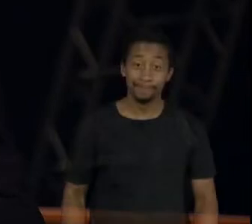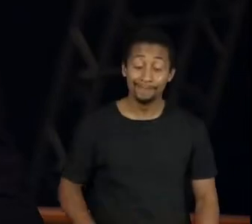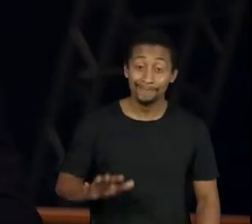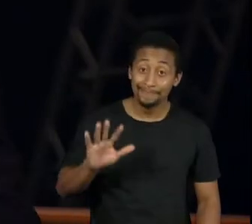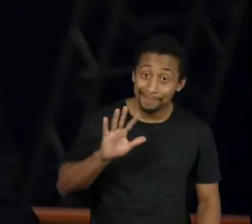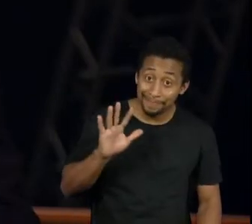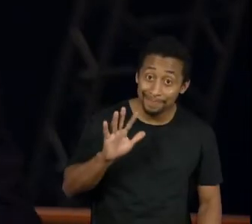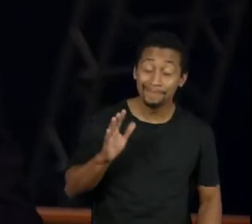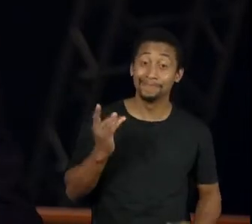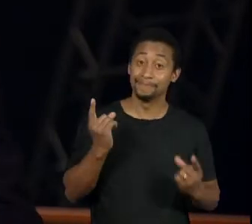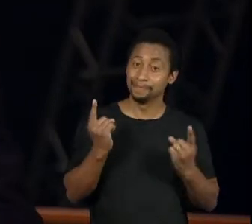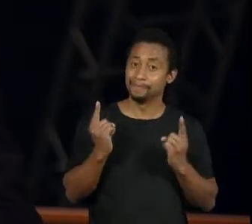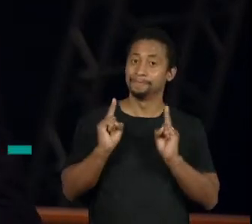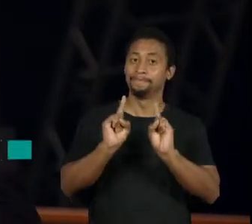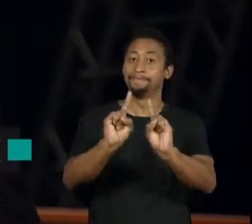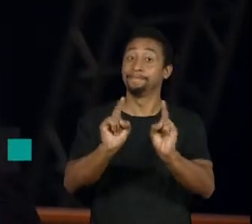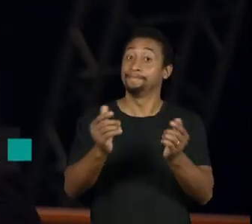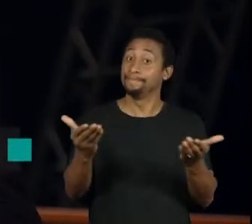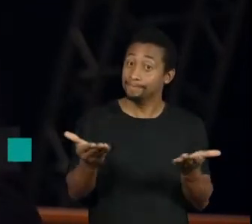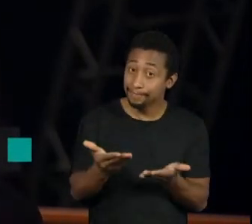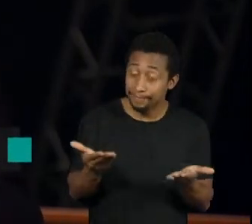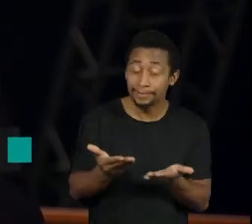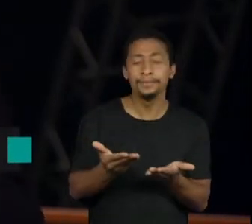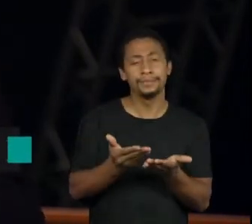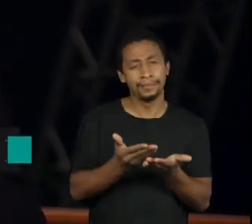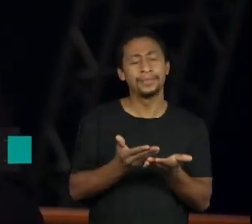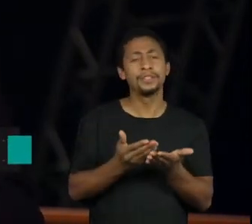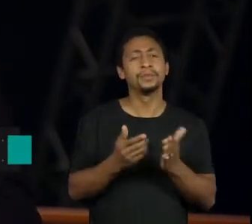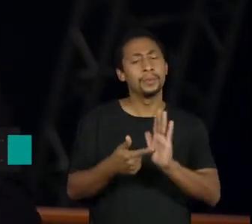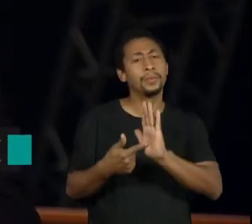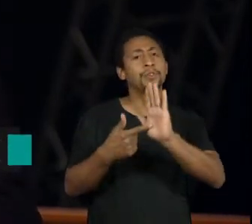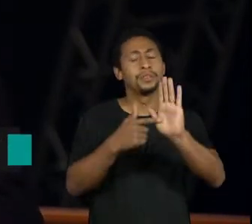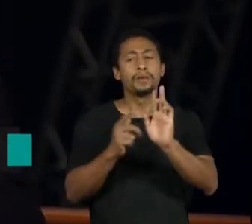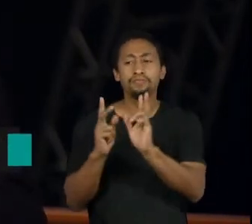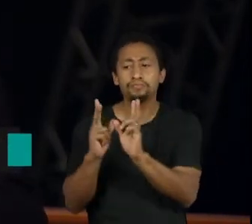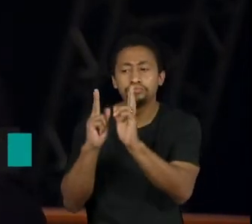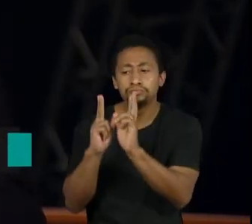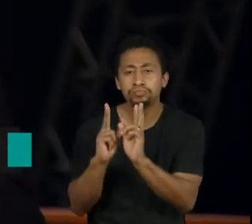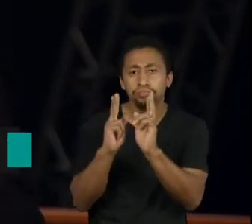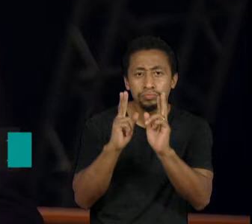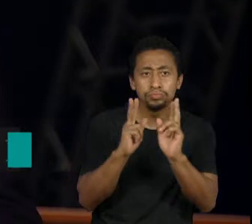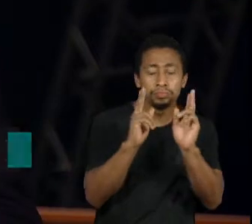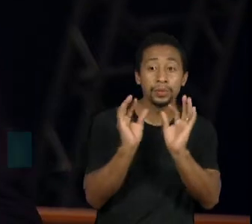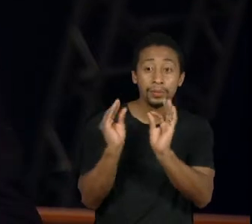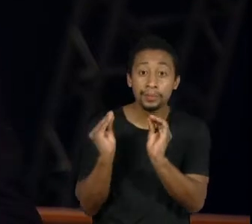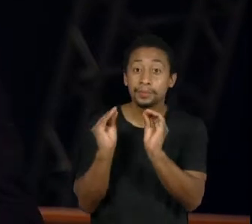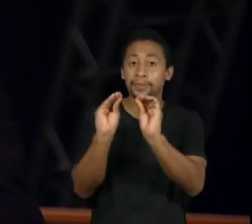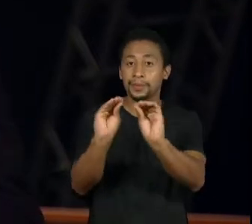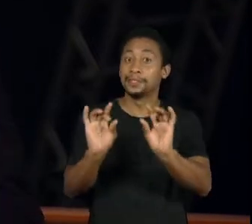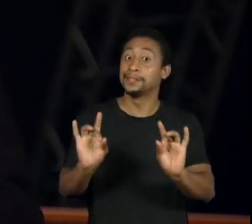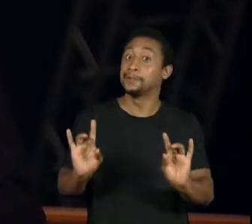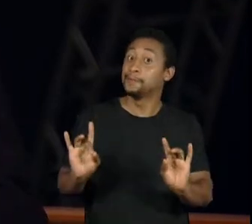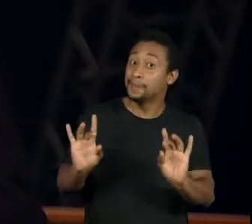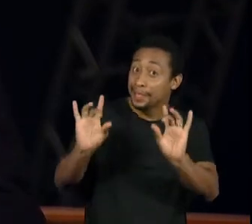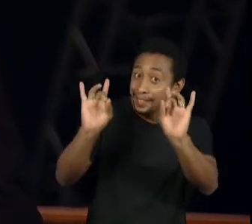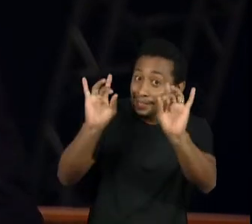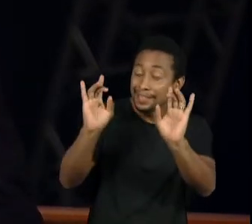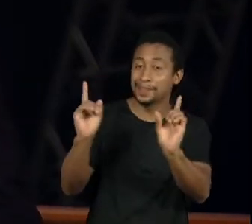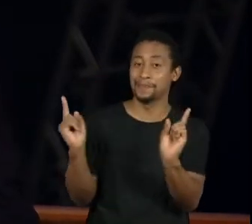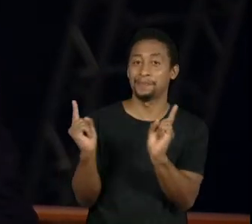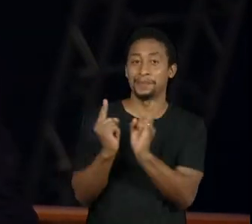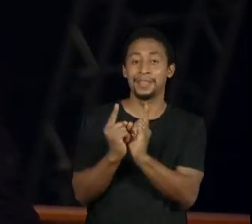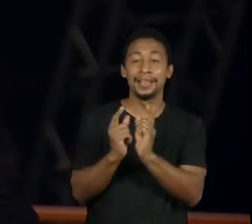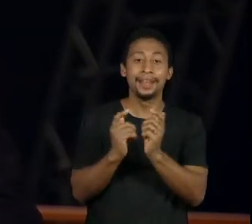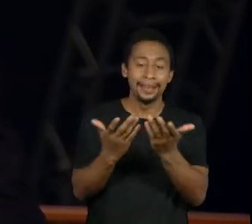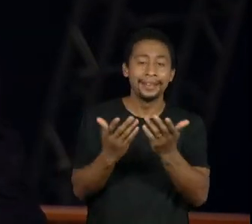Olá! No Persona de hoje vamos continuar exibindo uma seleção de trechos especialmente escolhidos de algumas das